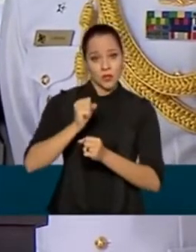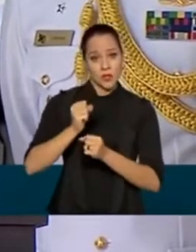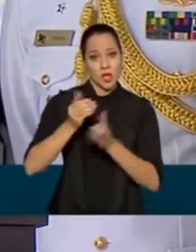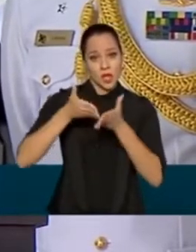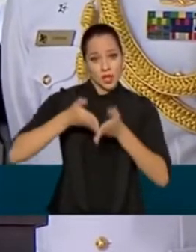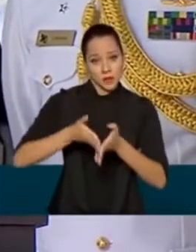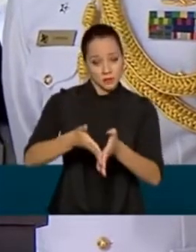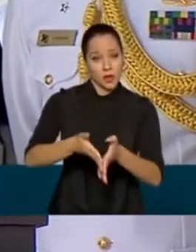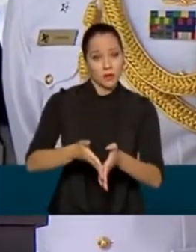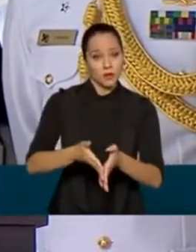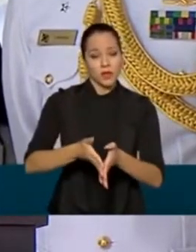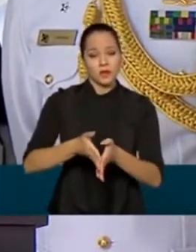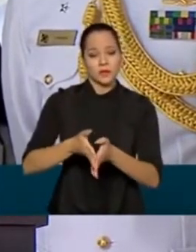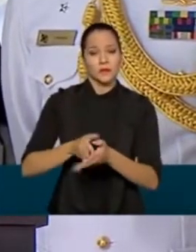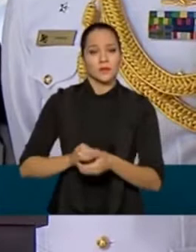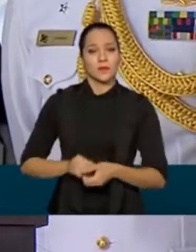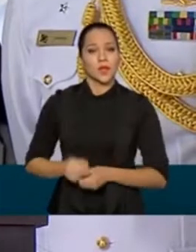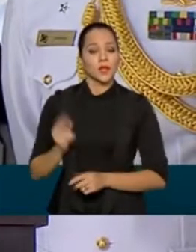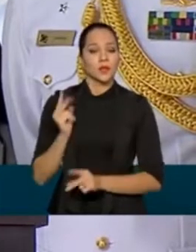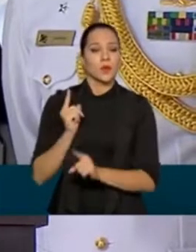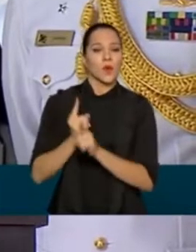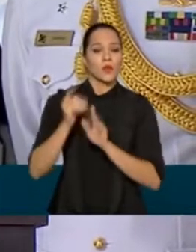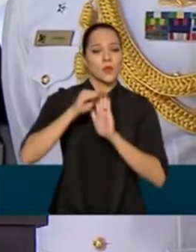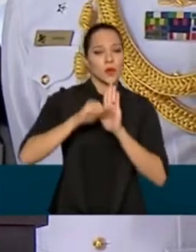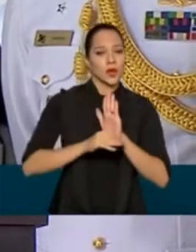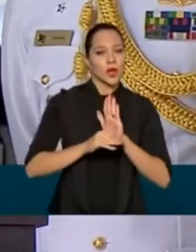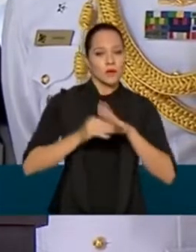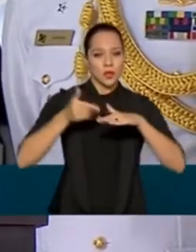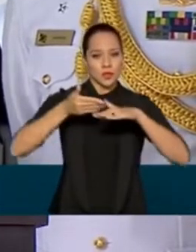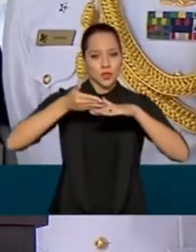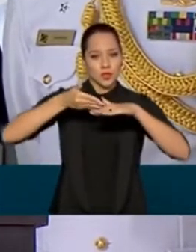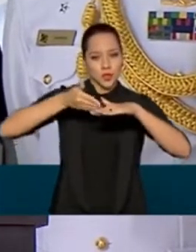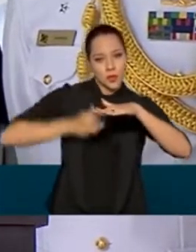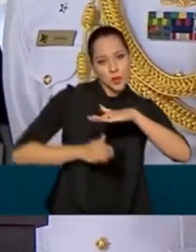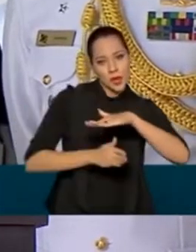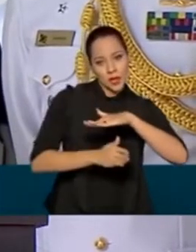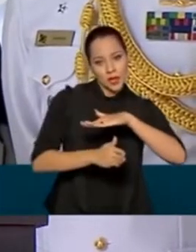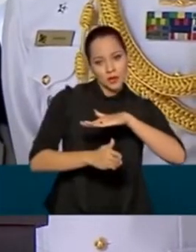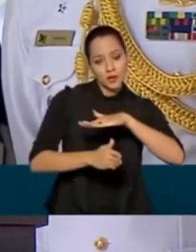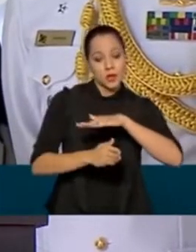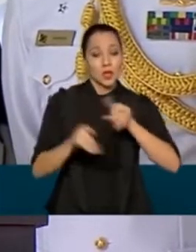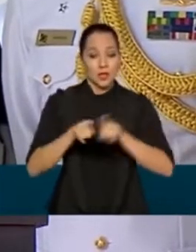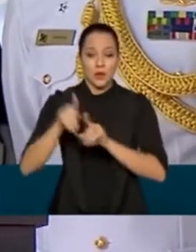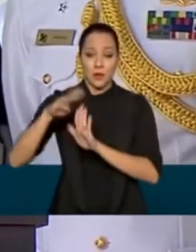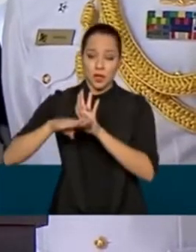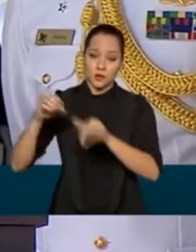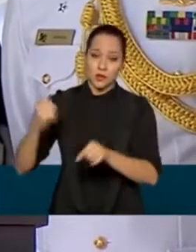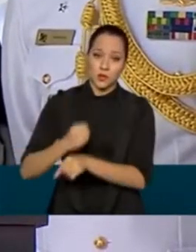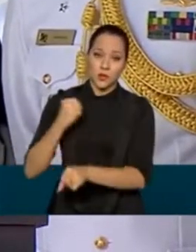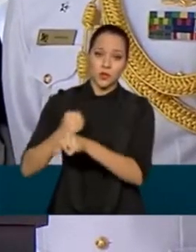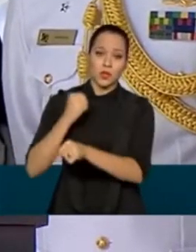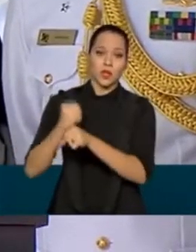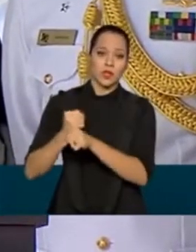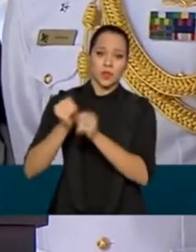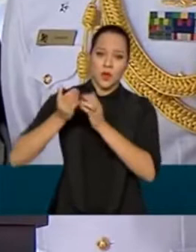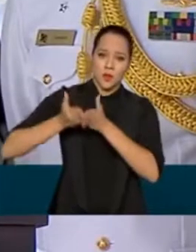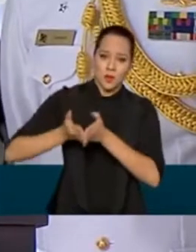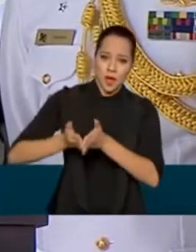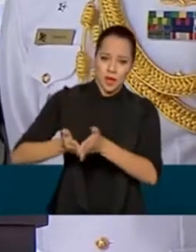se encontra o programa de submarinos, o PROSUB, e o programa de construção de fragatas classe